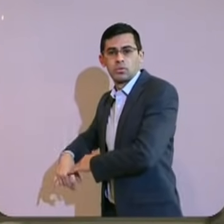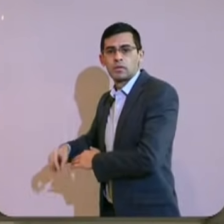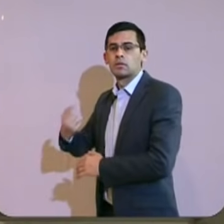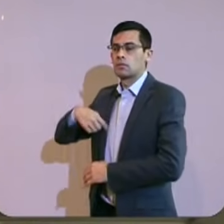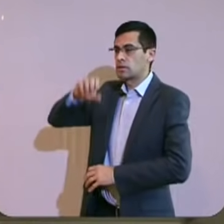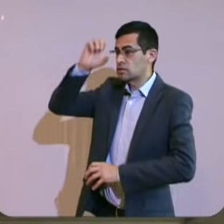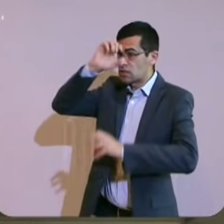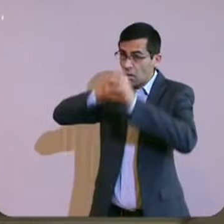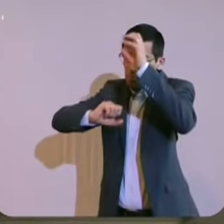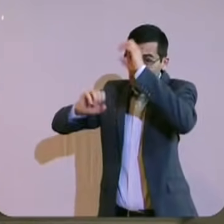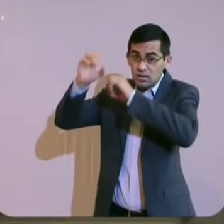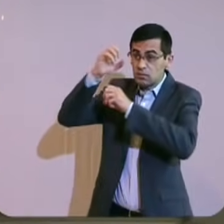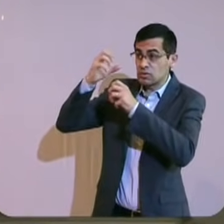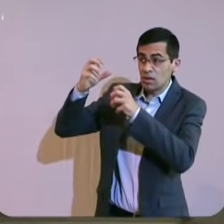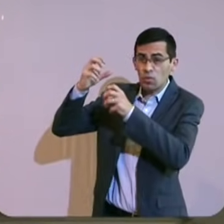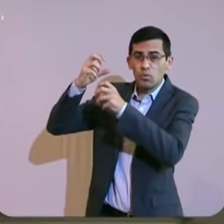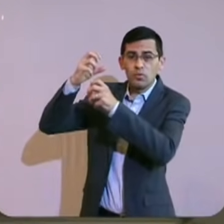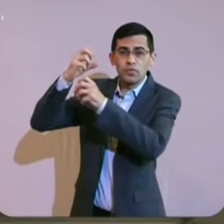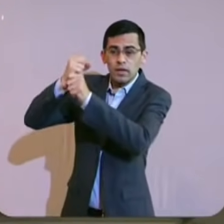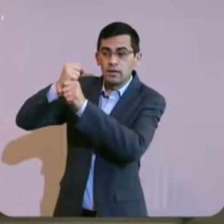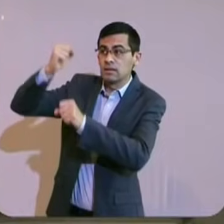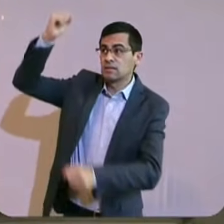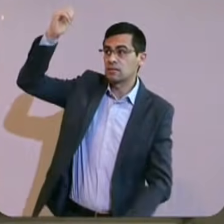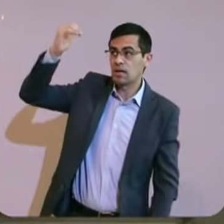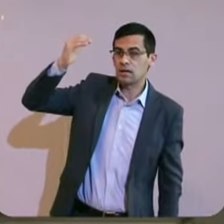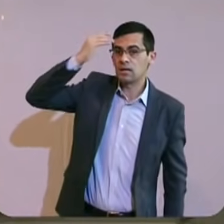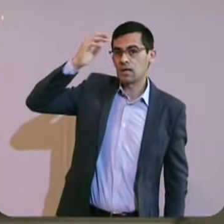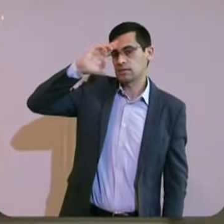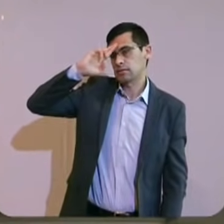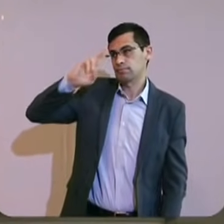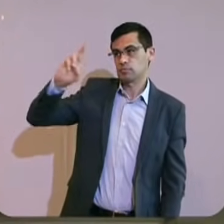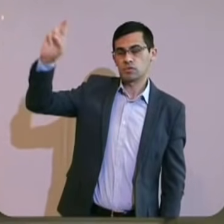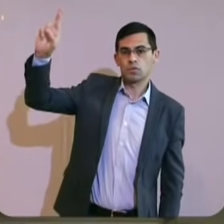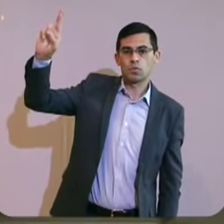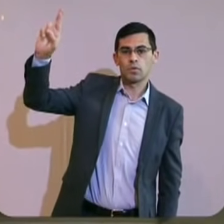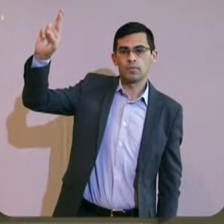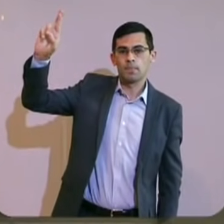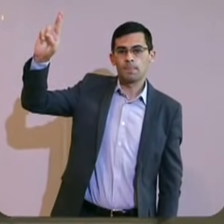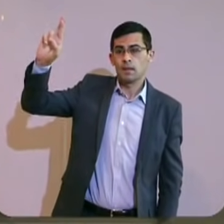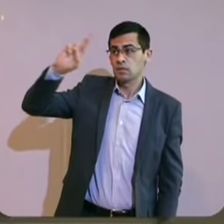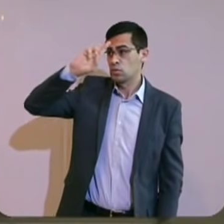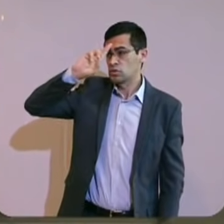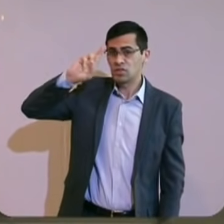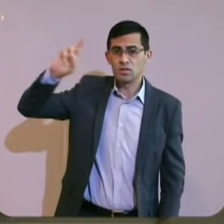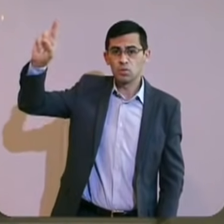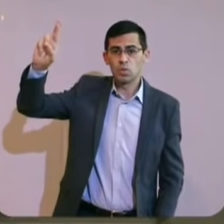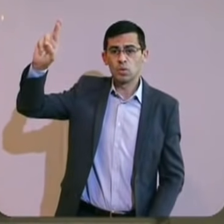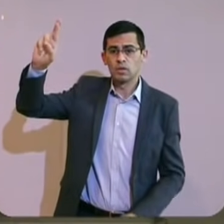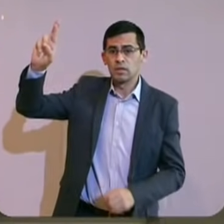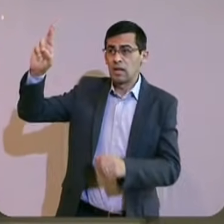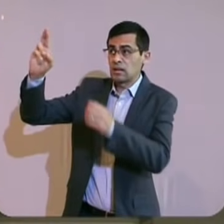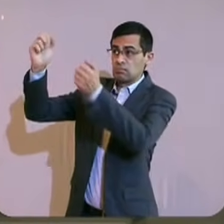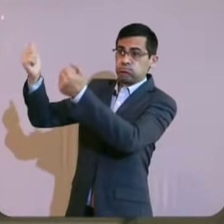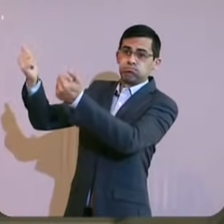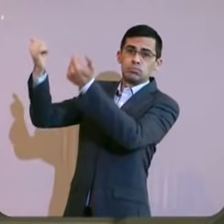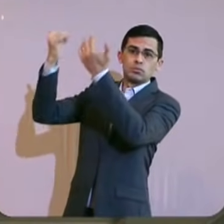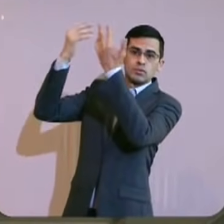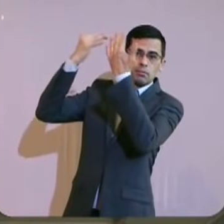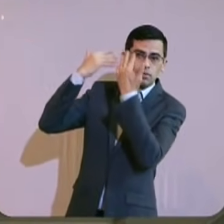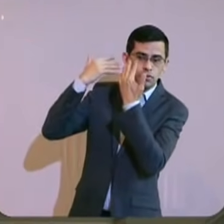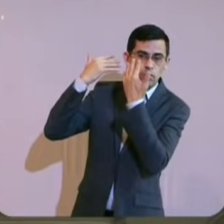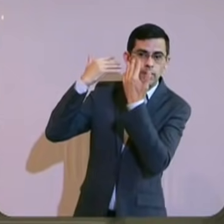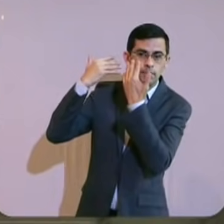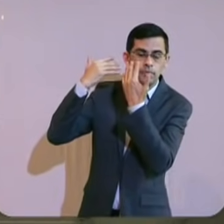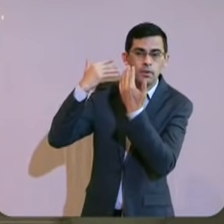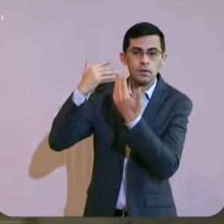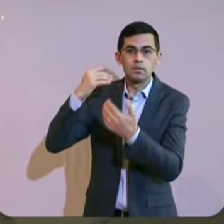gente aprende a depender da graça do Senhor. O Senhor é quem nos abençoa.